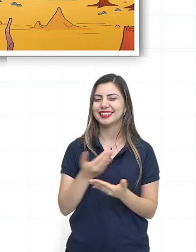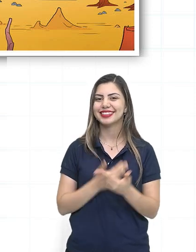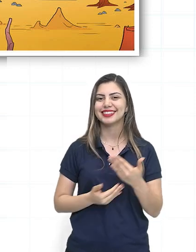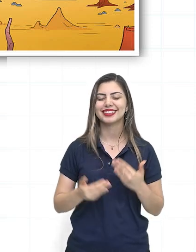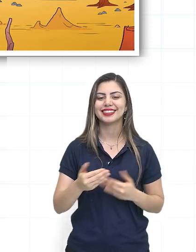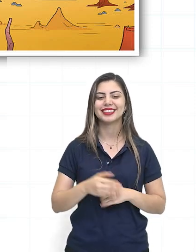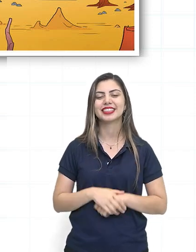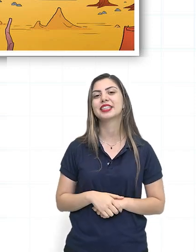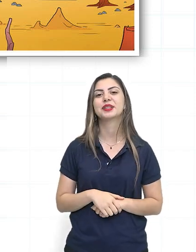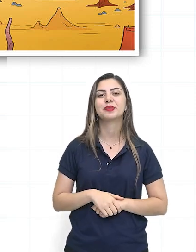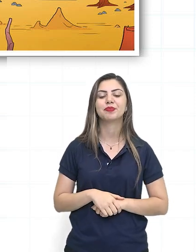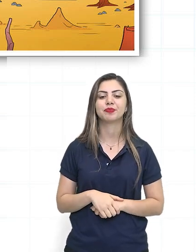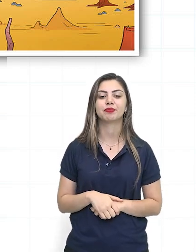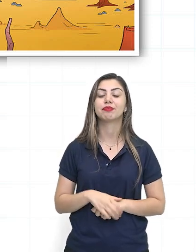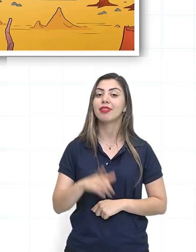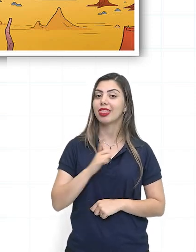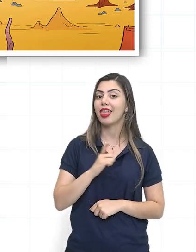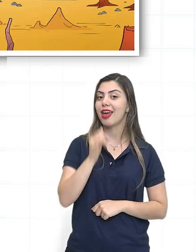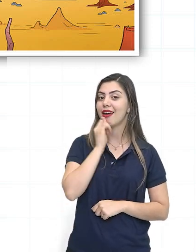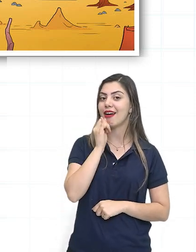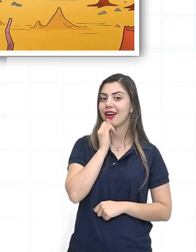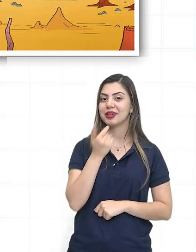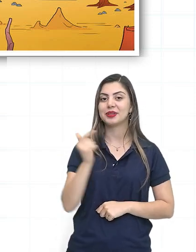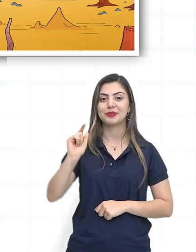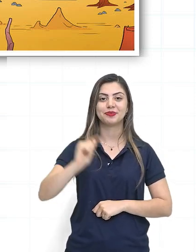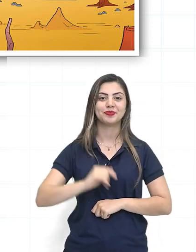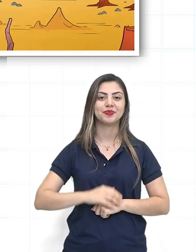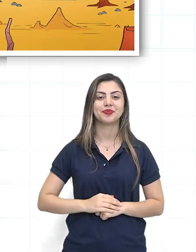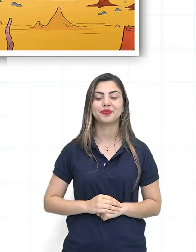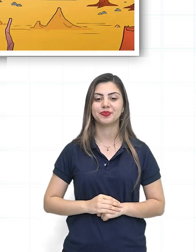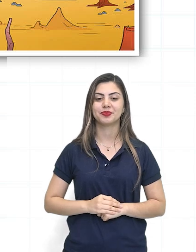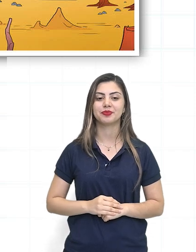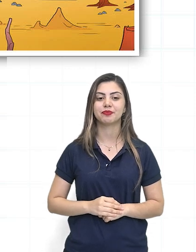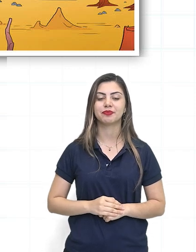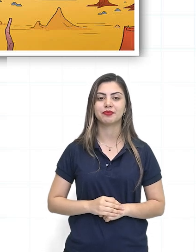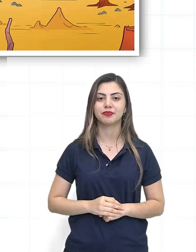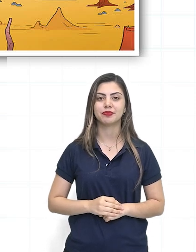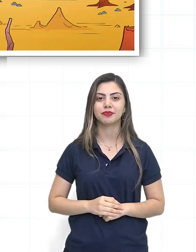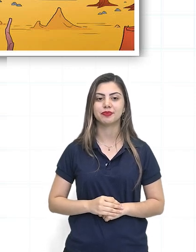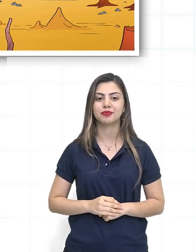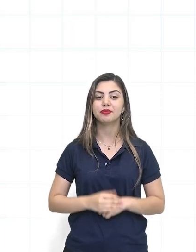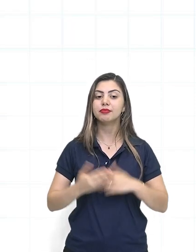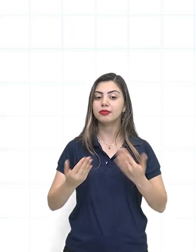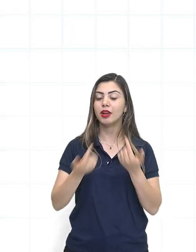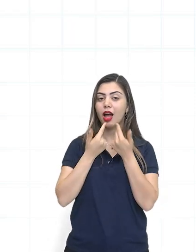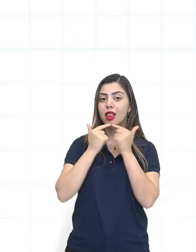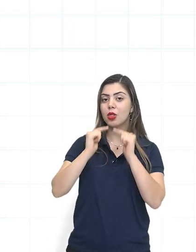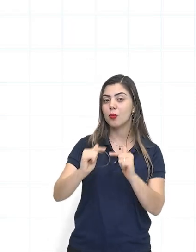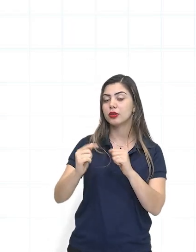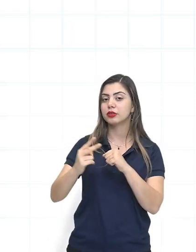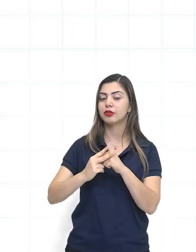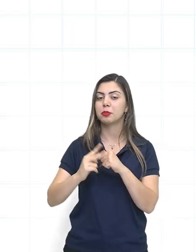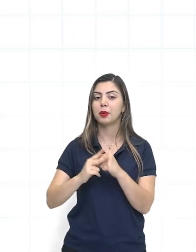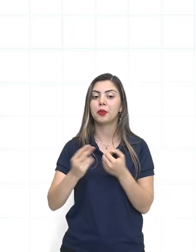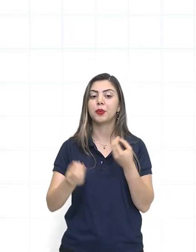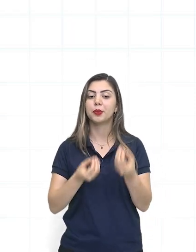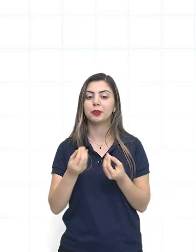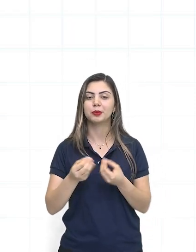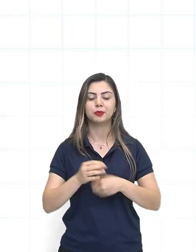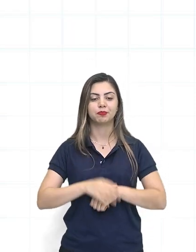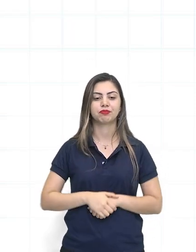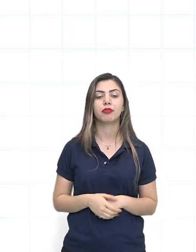Seguindo, nós vamos ter mais um exemplo. Vamos lá. Ó, a linguagem verbal. Então, a